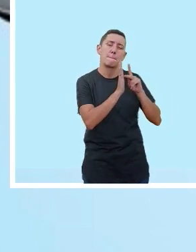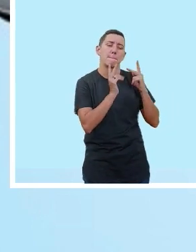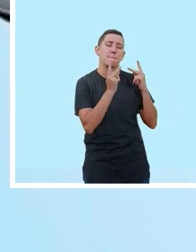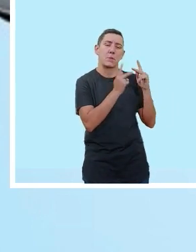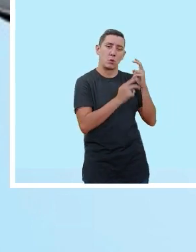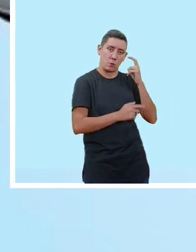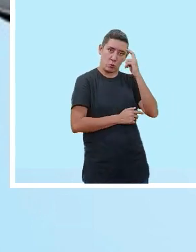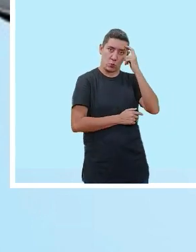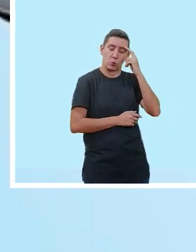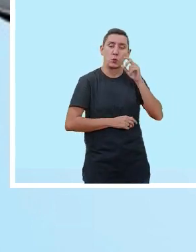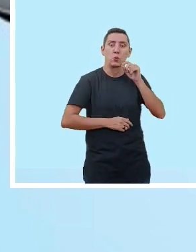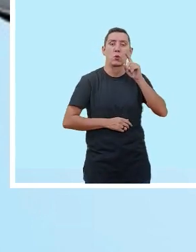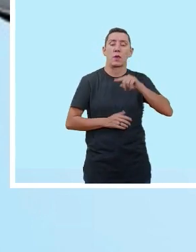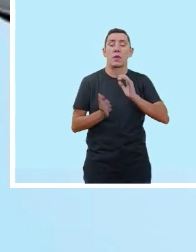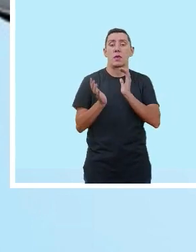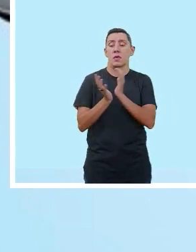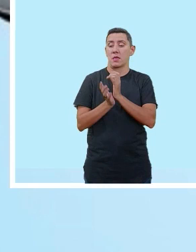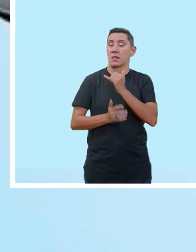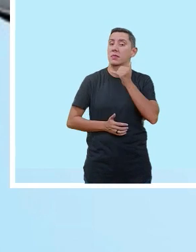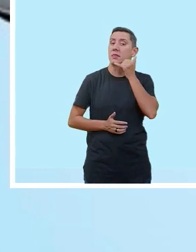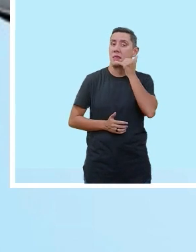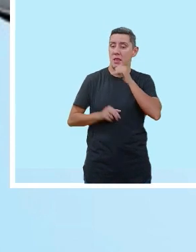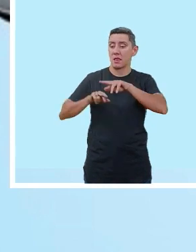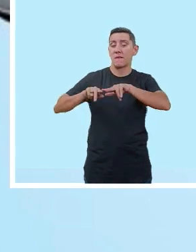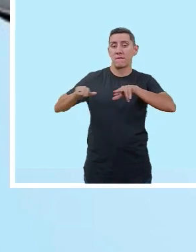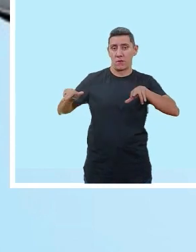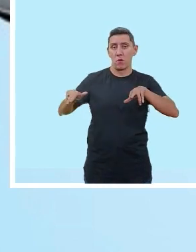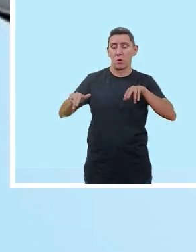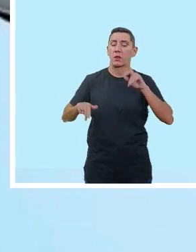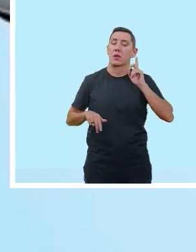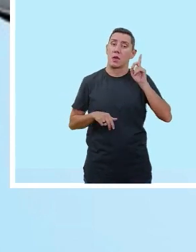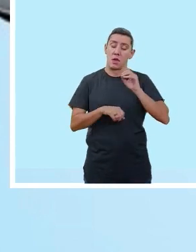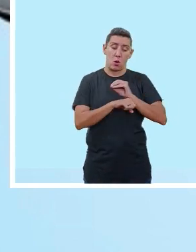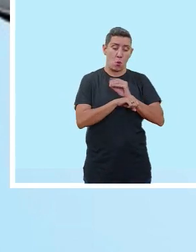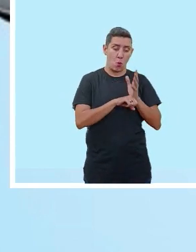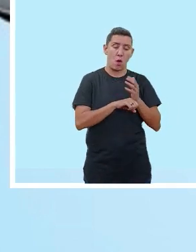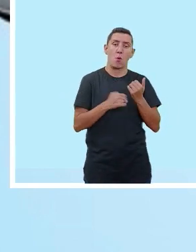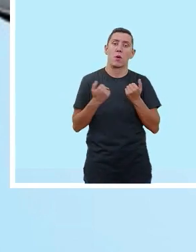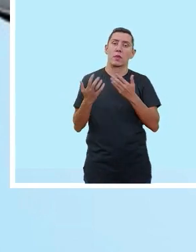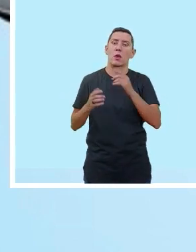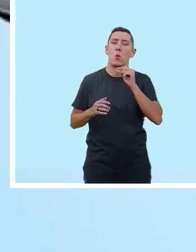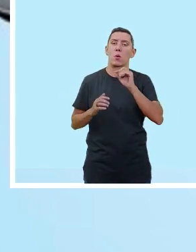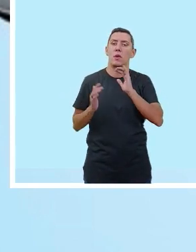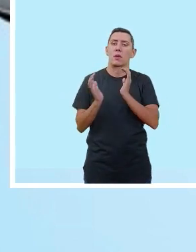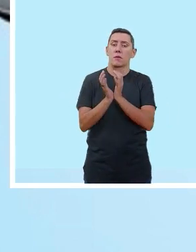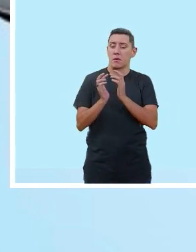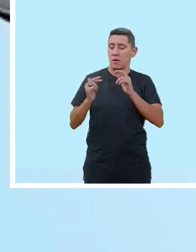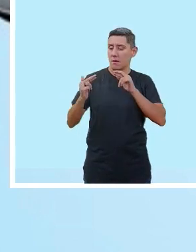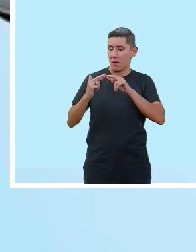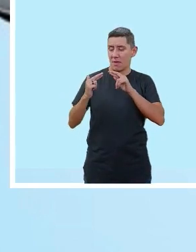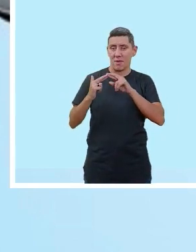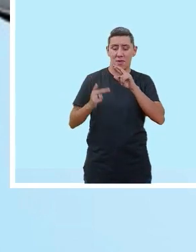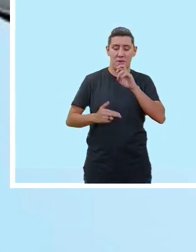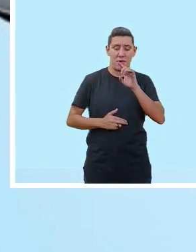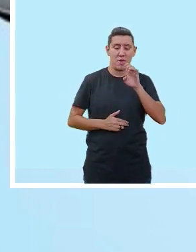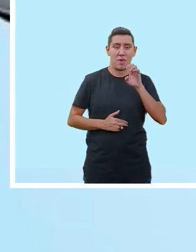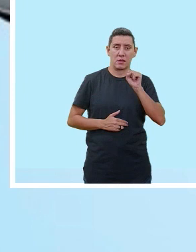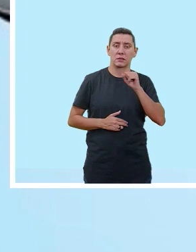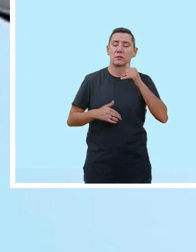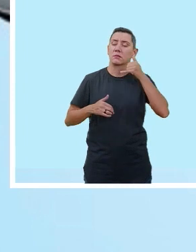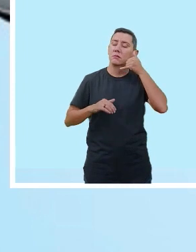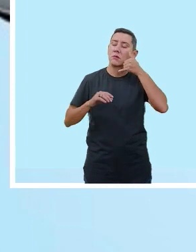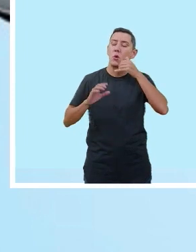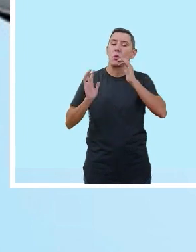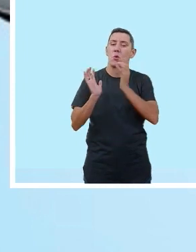de operadoras. Então a Huawei é fornecedora de redes de telecomunicação para as principais operadoras do mundo, e aqui